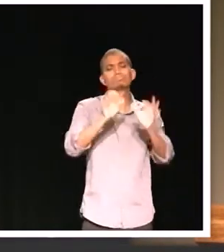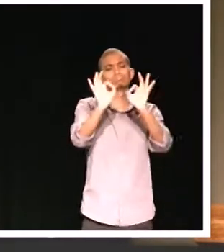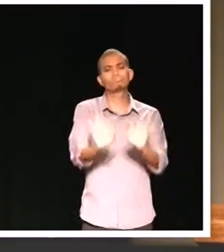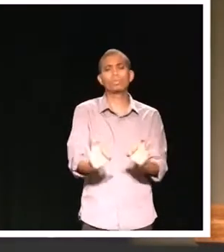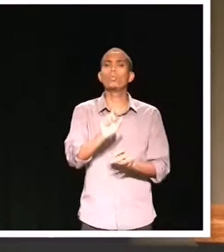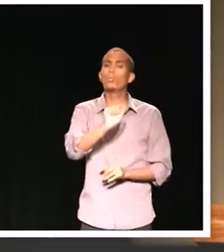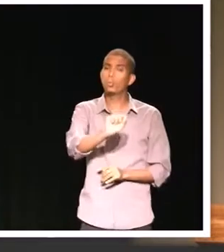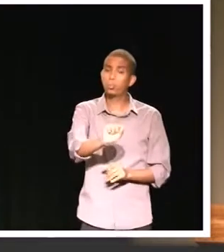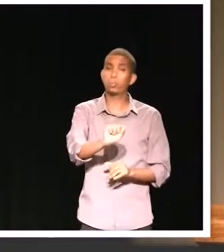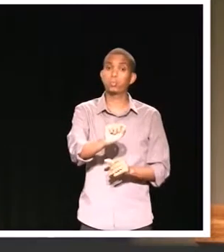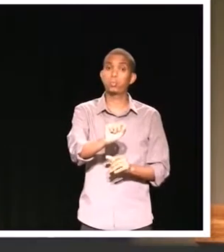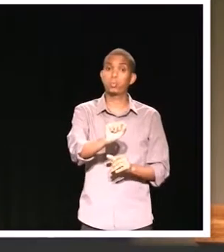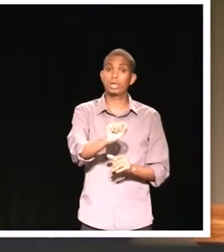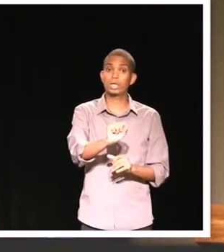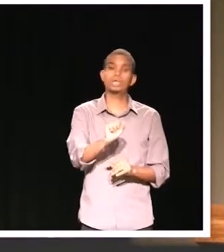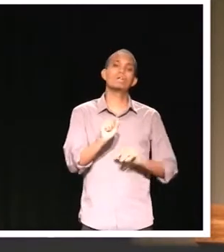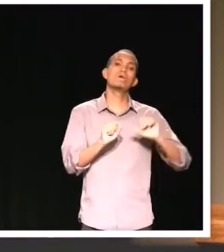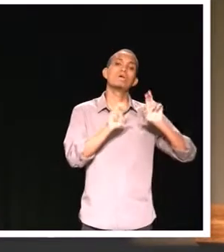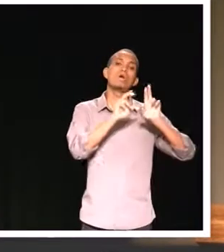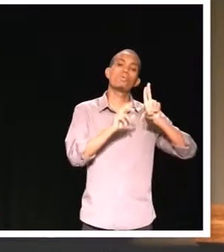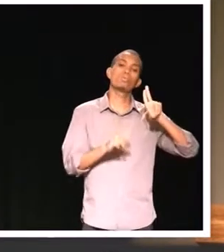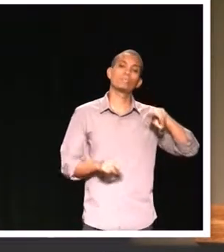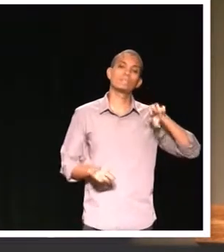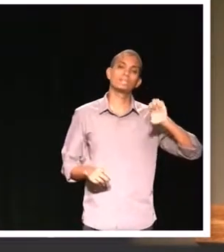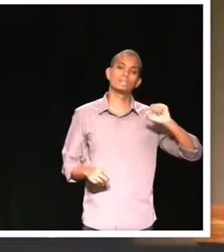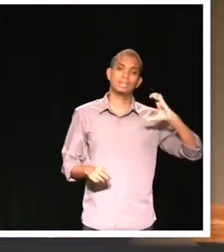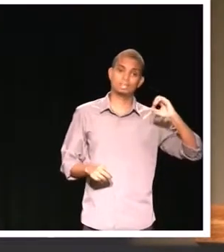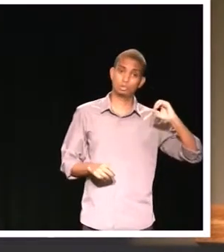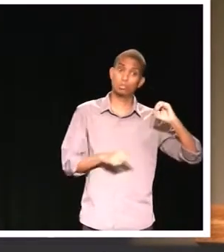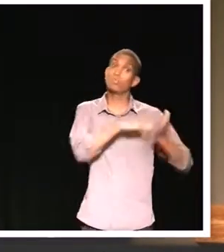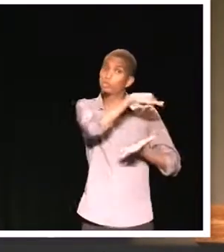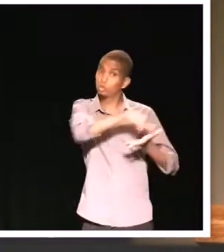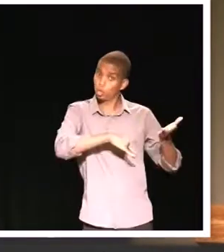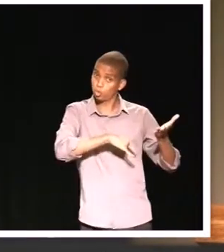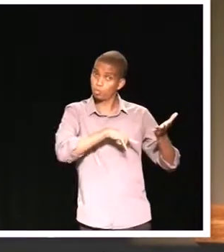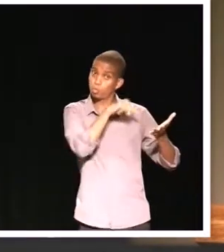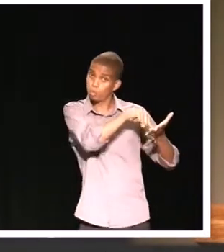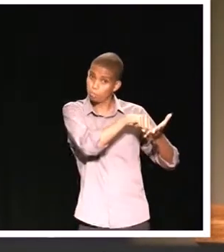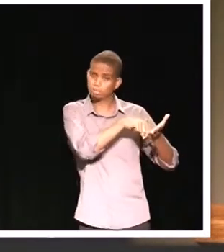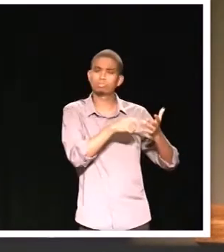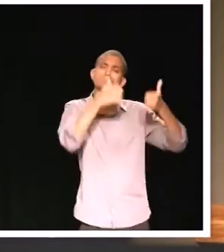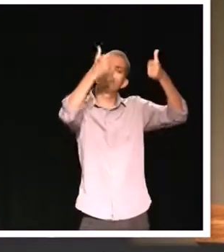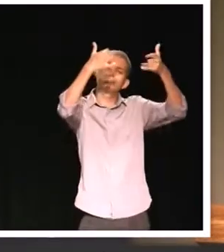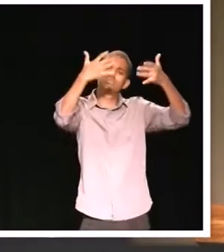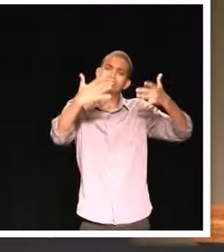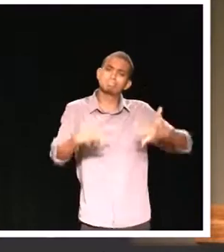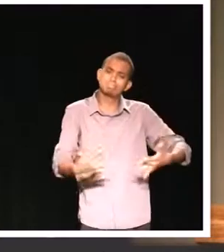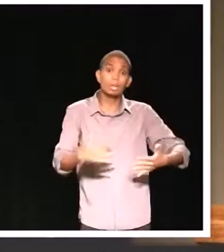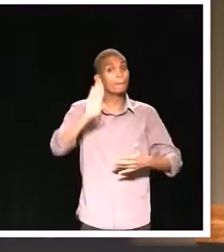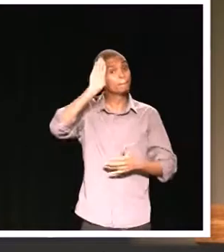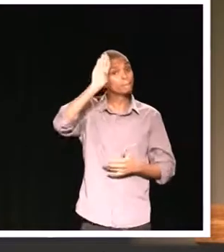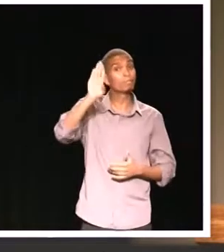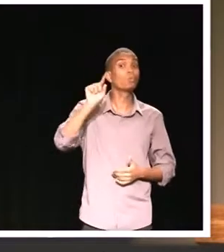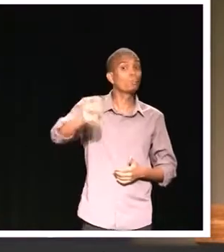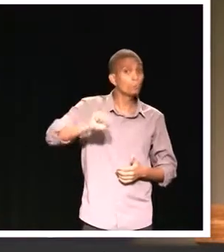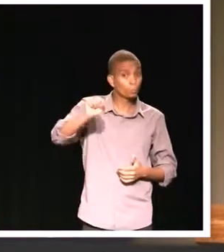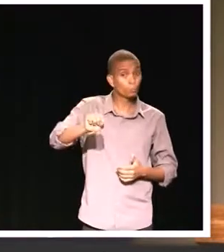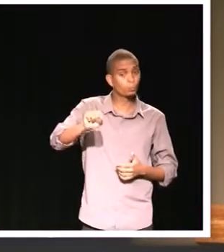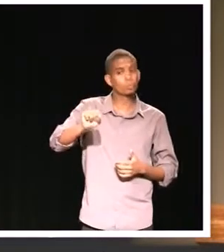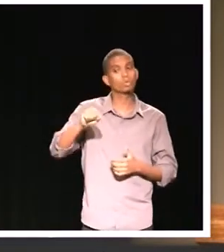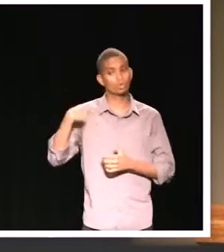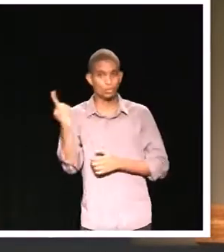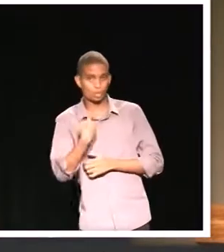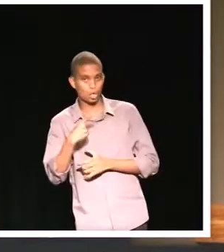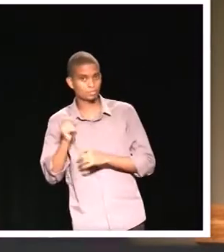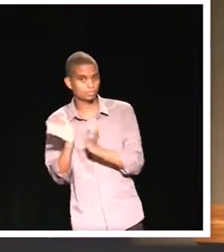medida, promocionado pela Unesco. É um documento que estabelece, e principalmente para nosso